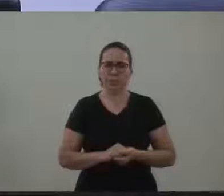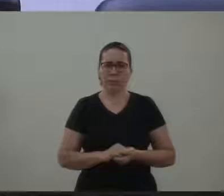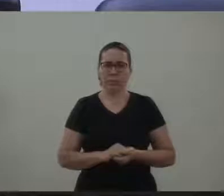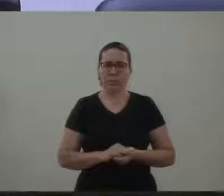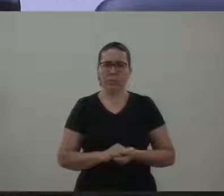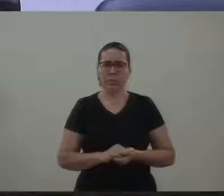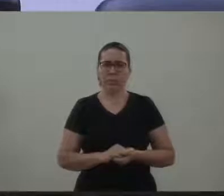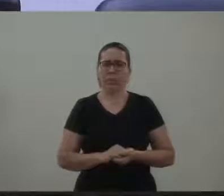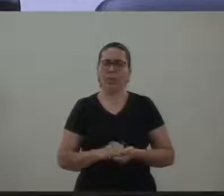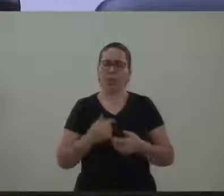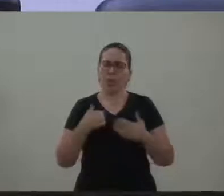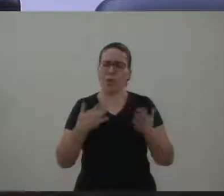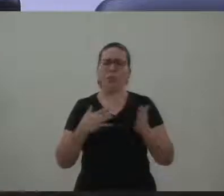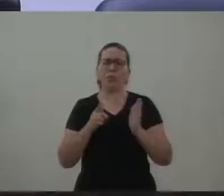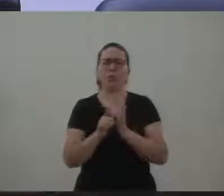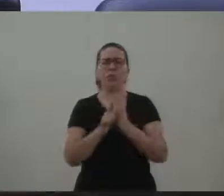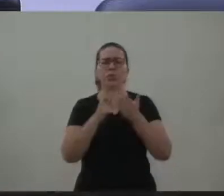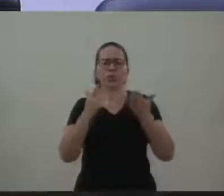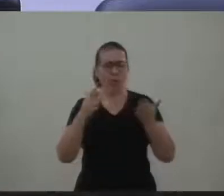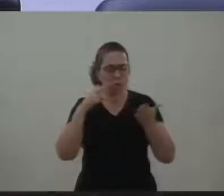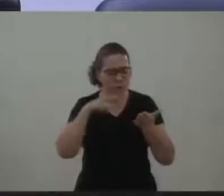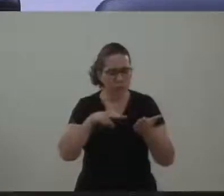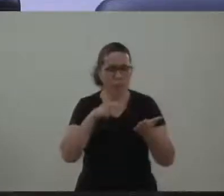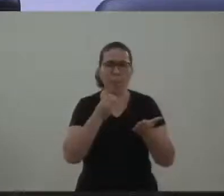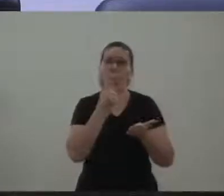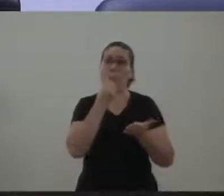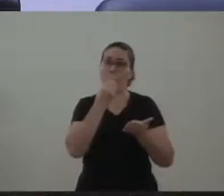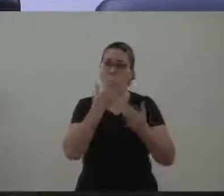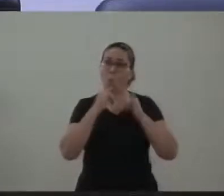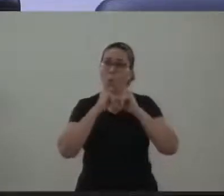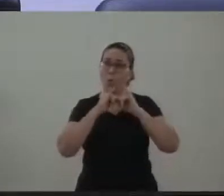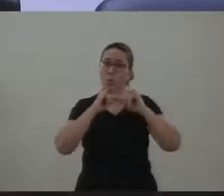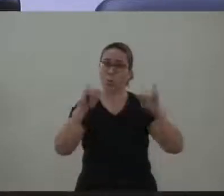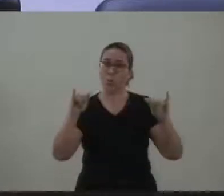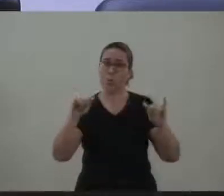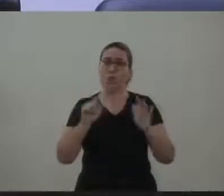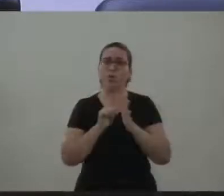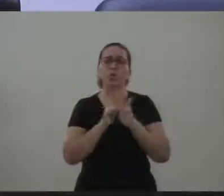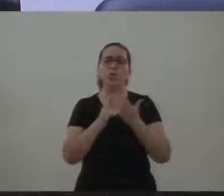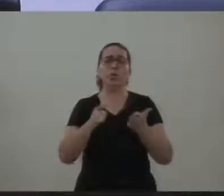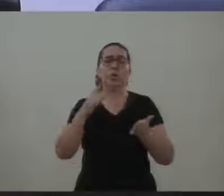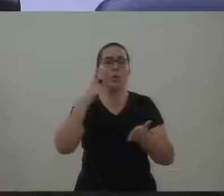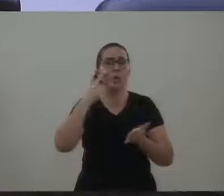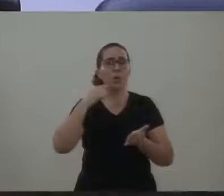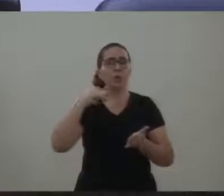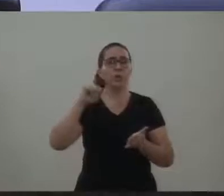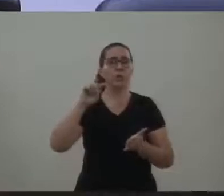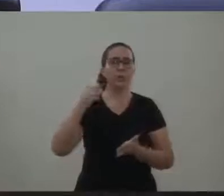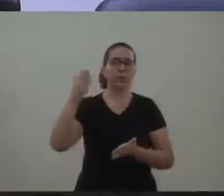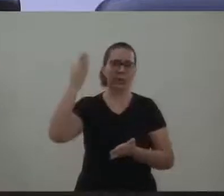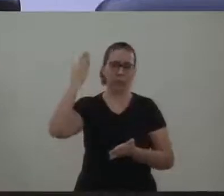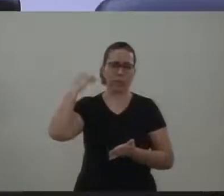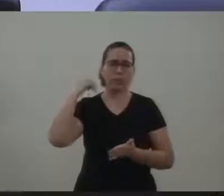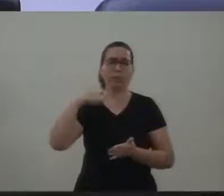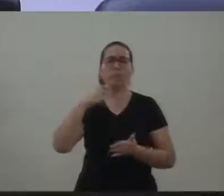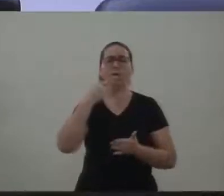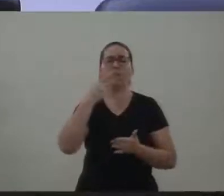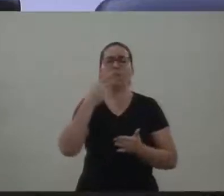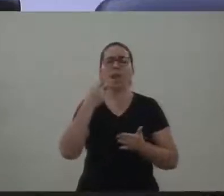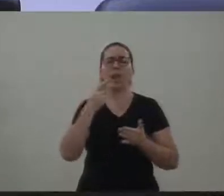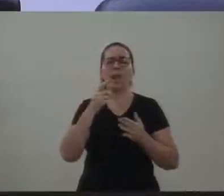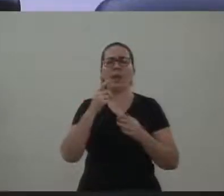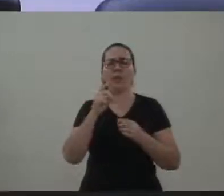Pelo menos eu abri o jornal e vi uma notícia boa, né? O jornal da semana passada falava que o